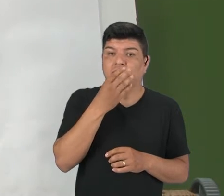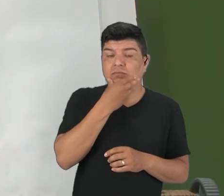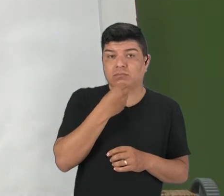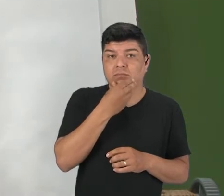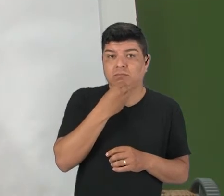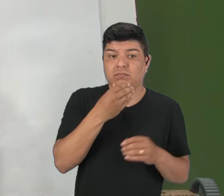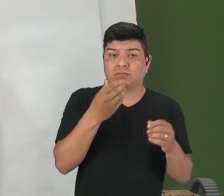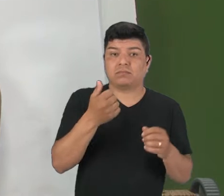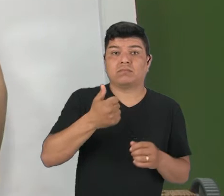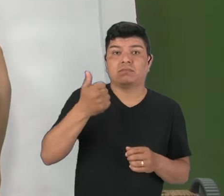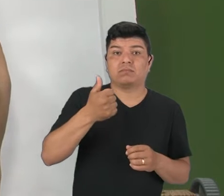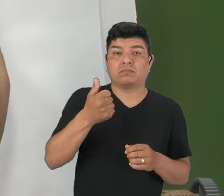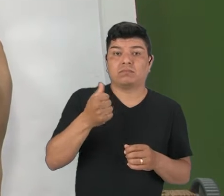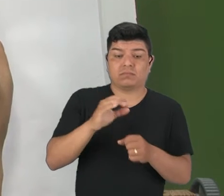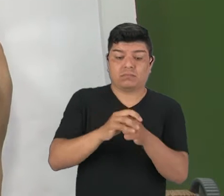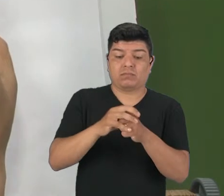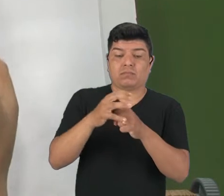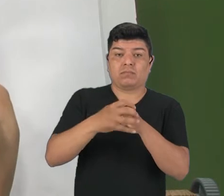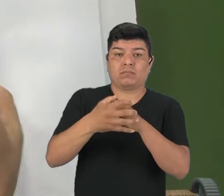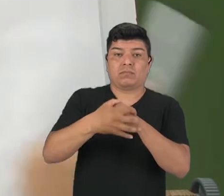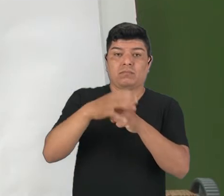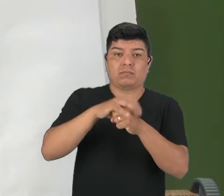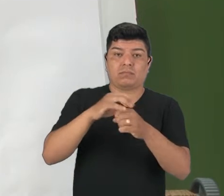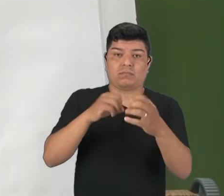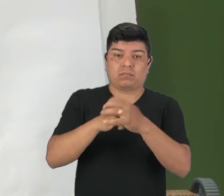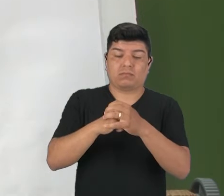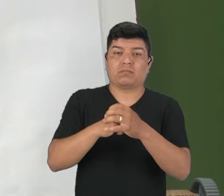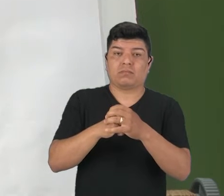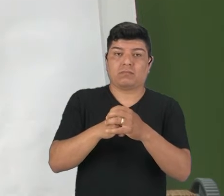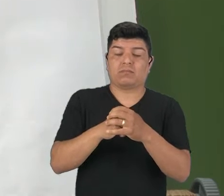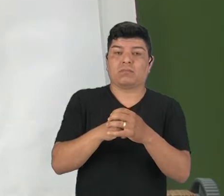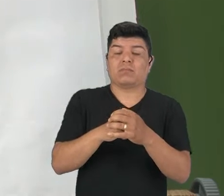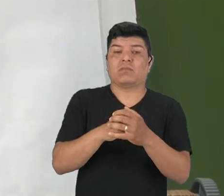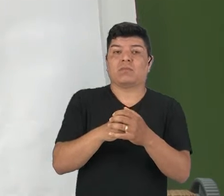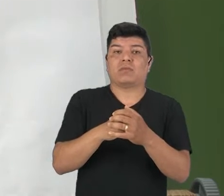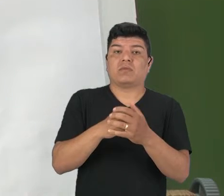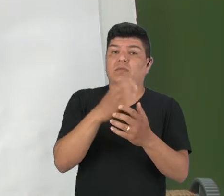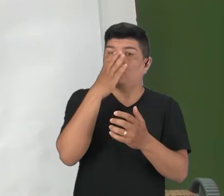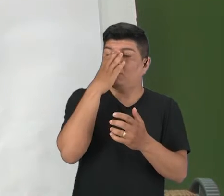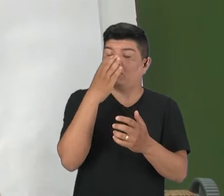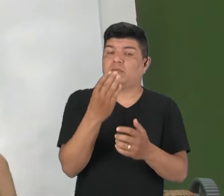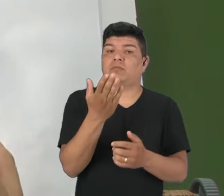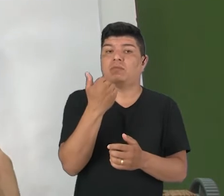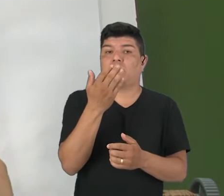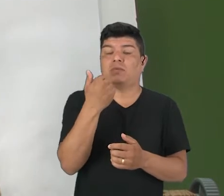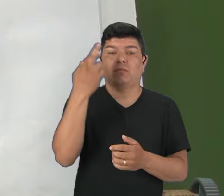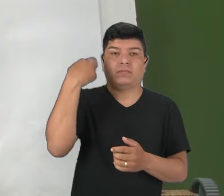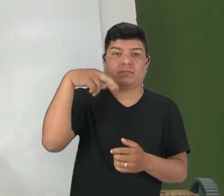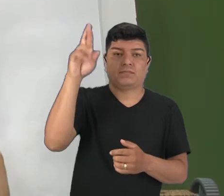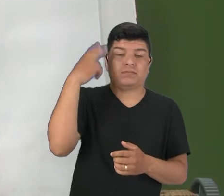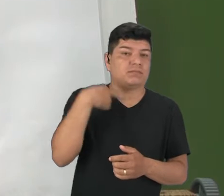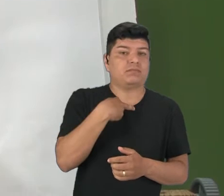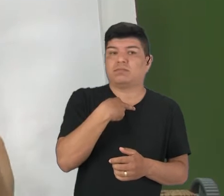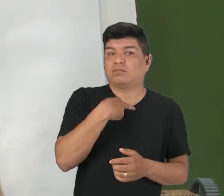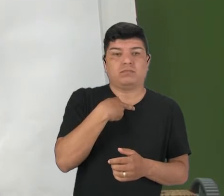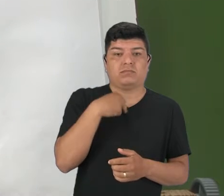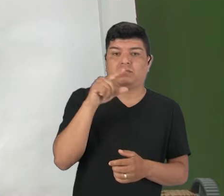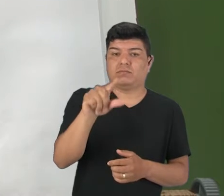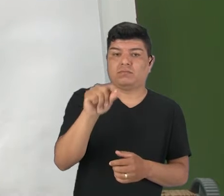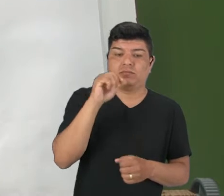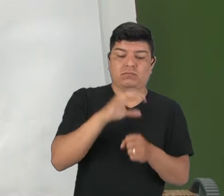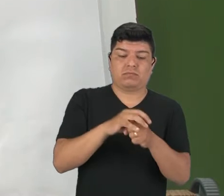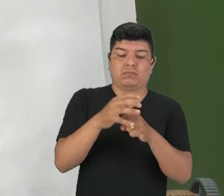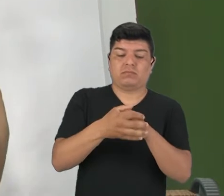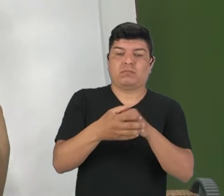primeiro, quando ele voltar, o lobo já ter devorado a cabra. Então, eu não posso escolher o